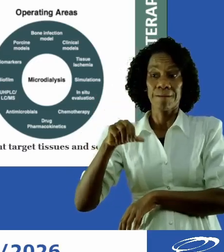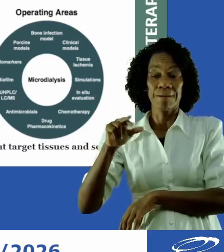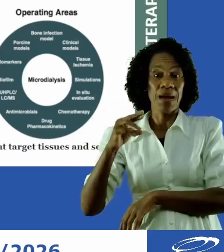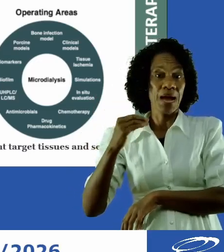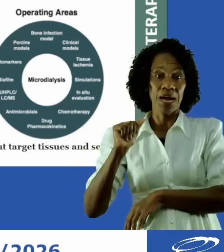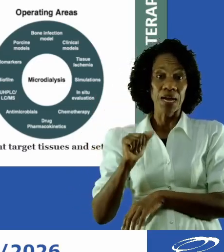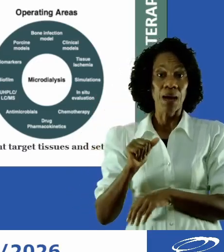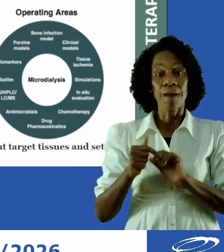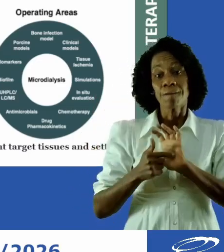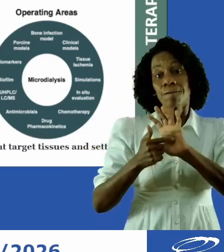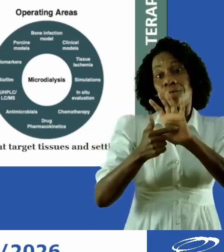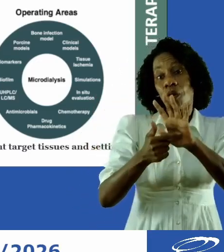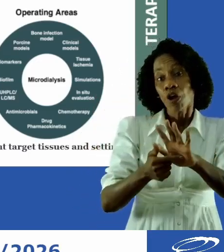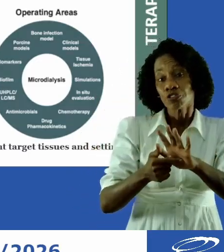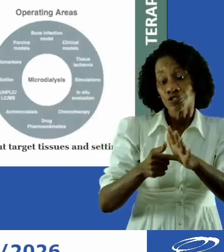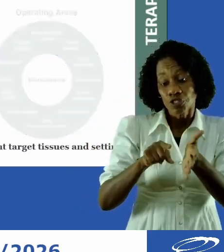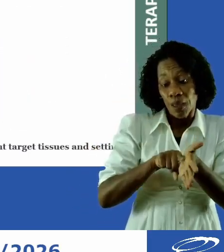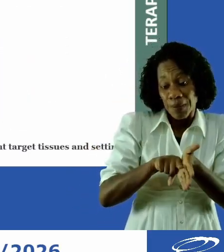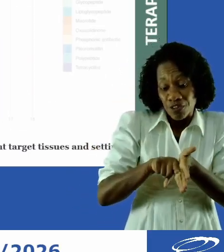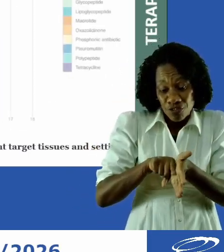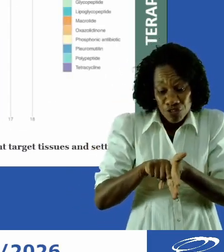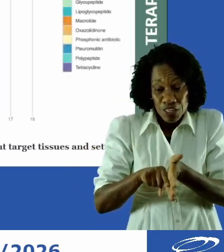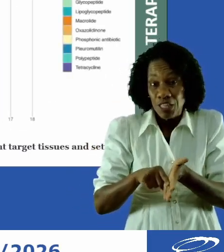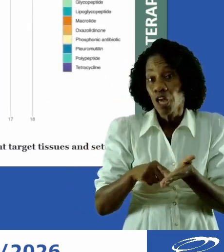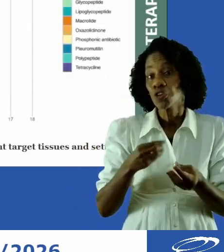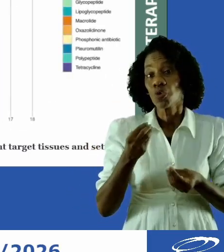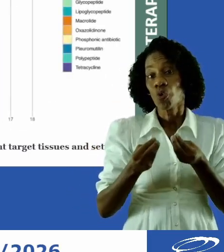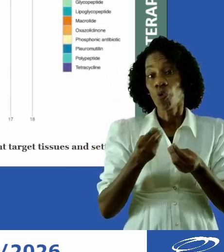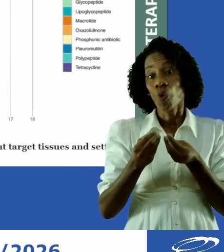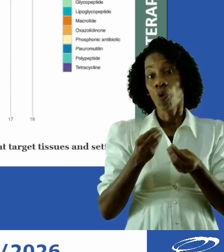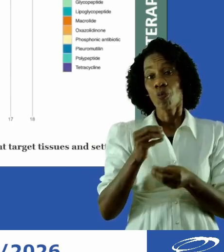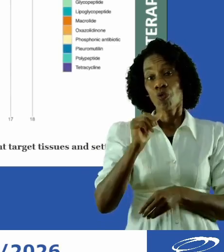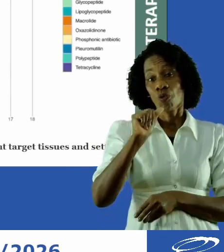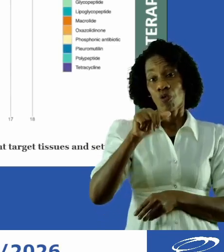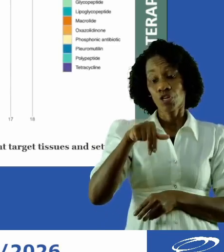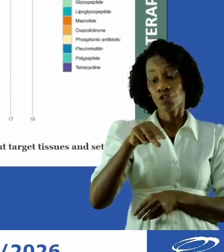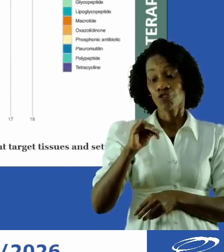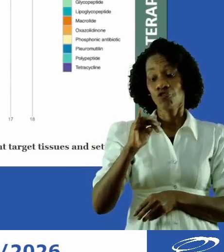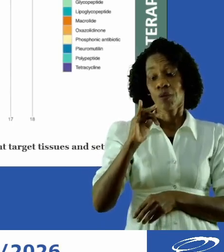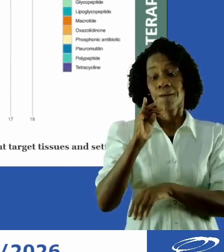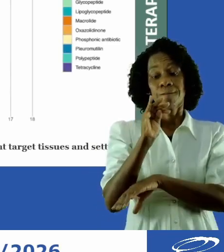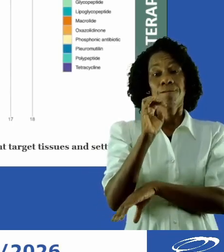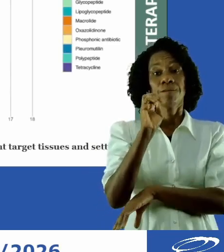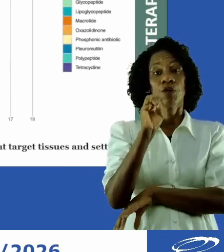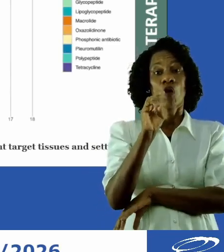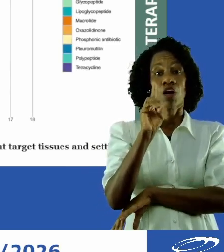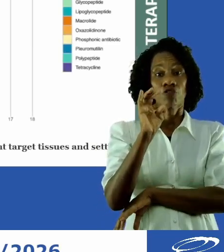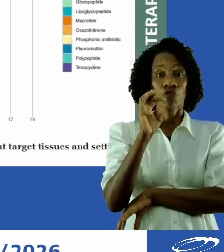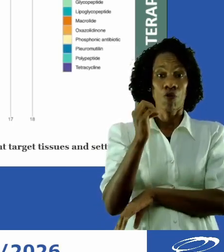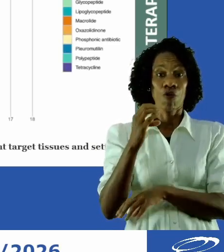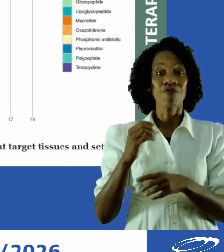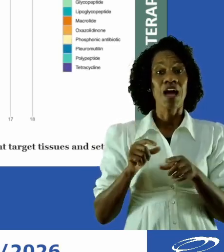que mostra em vários estudos como os antibióticos funcionam no osso, por exemplo. Mas, independente desse grupo, existem